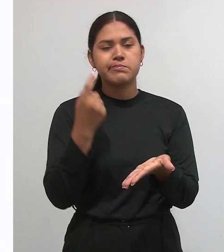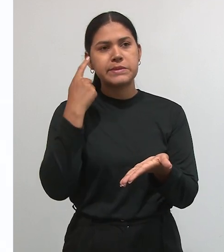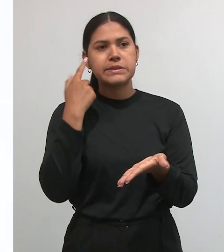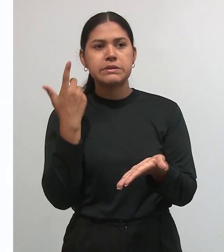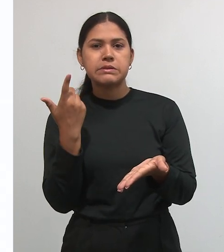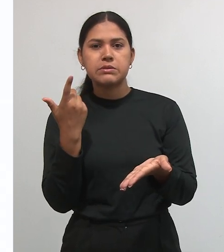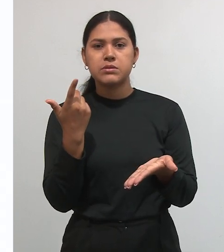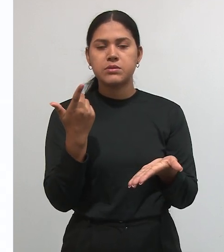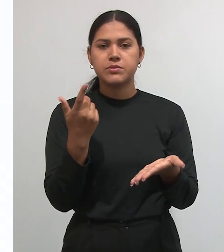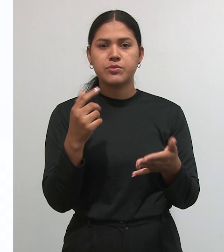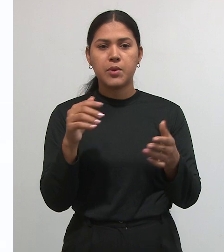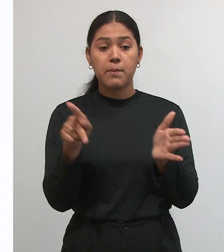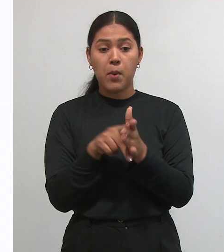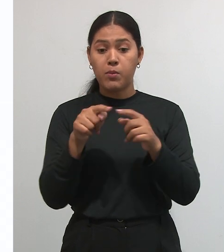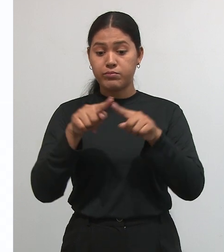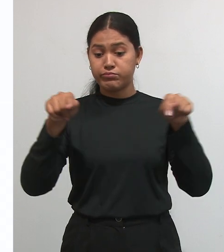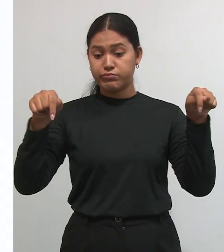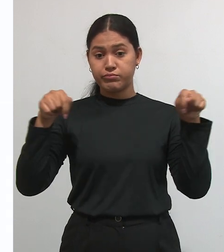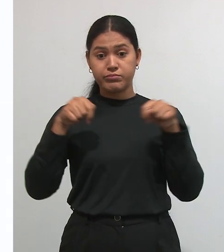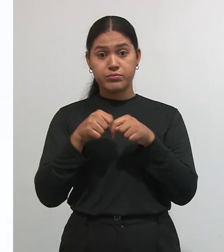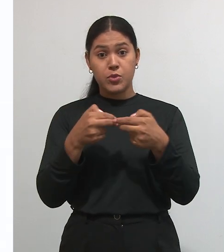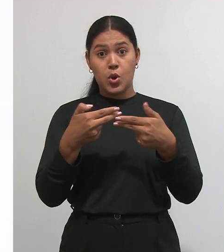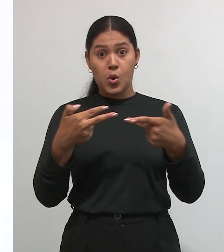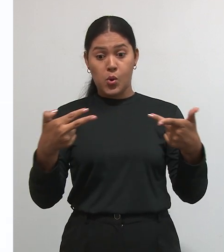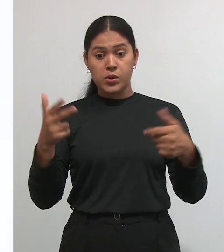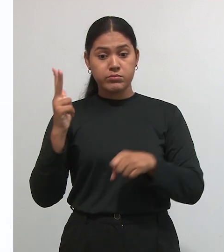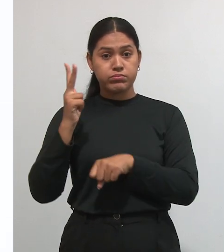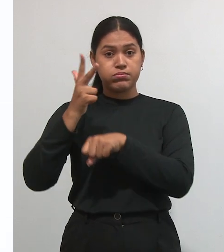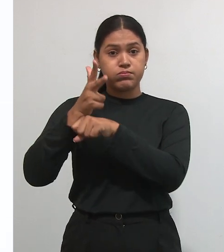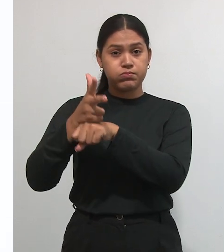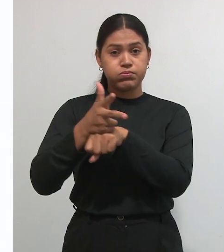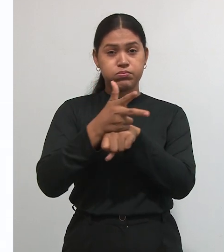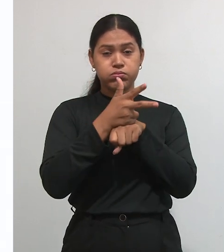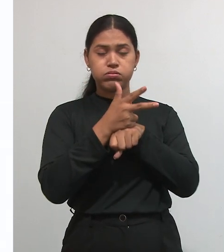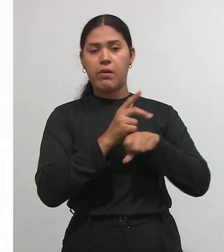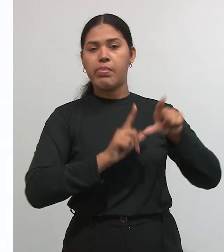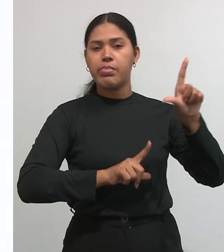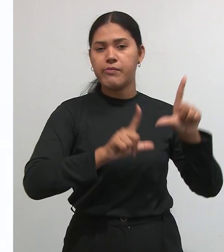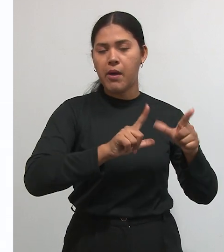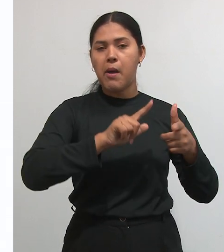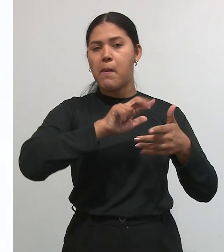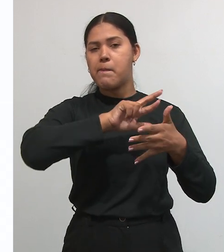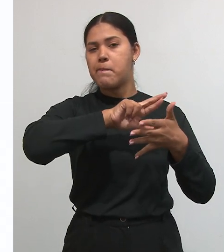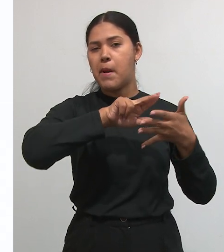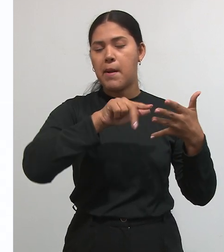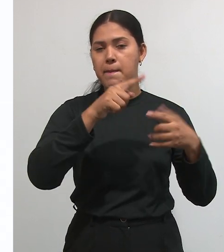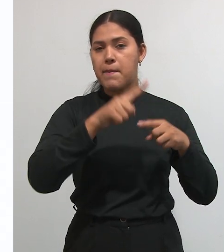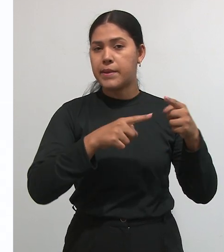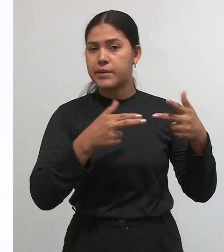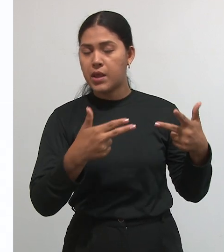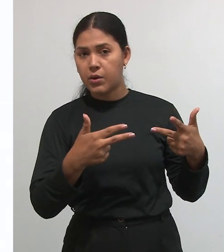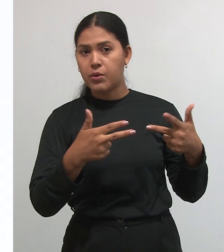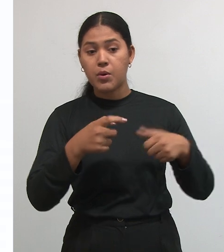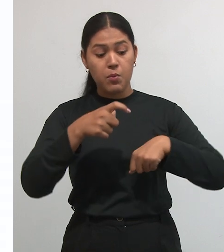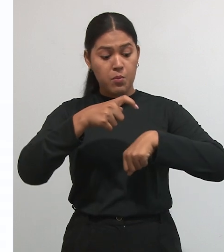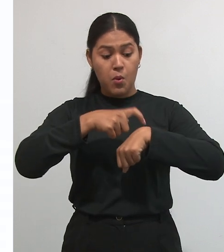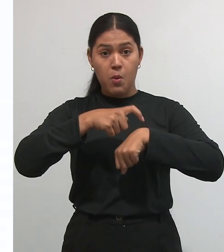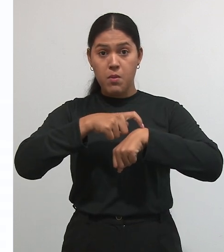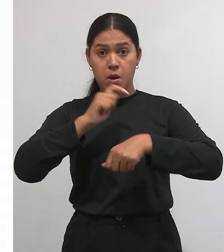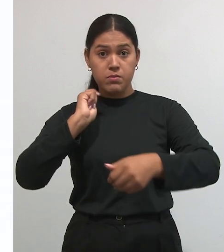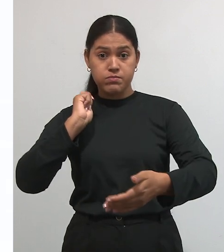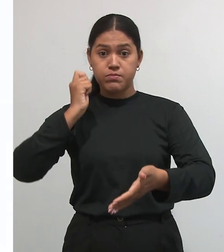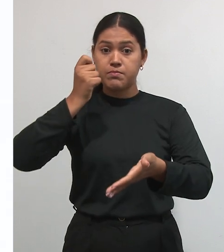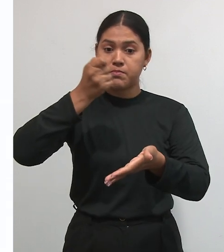vamos ver aqui, por exemplo, do nosso estúdio, né? Comprou aqui a TV, os equipamentos, todos esses, no momento da compra, né,